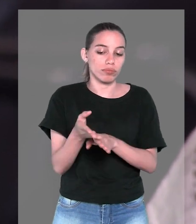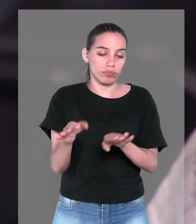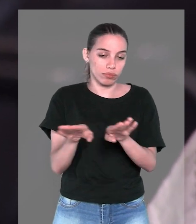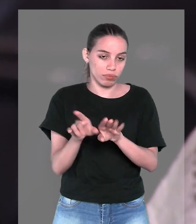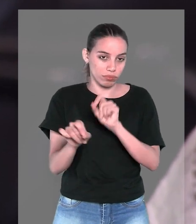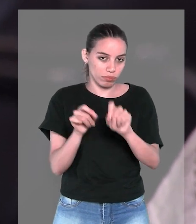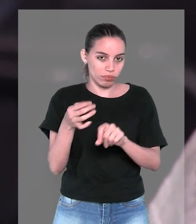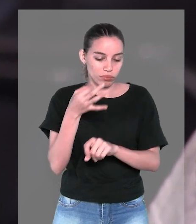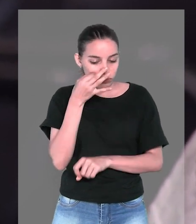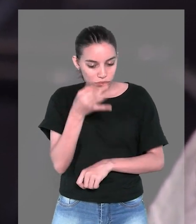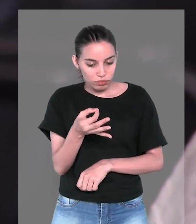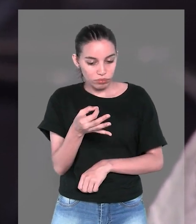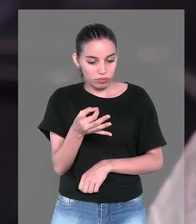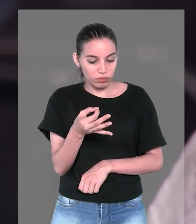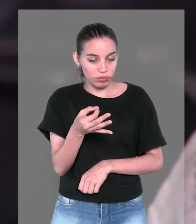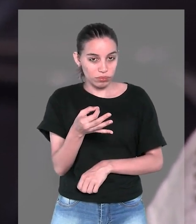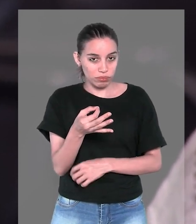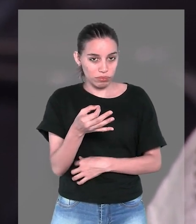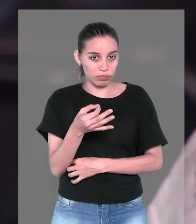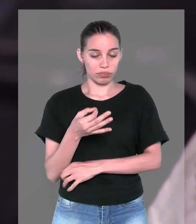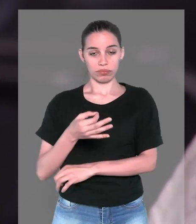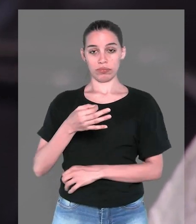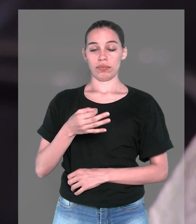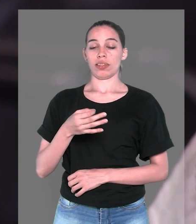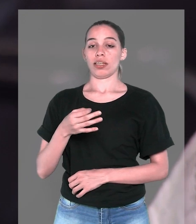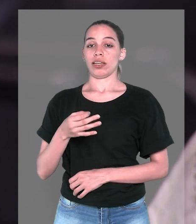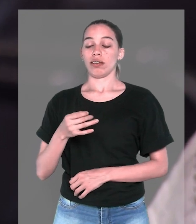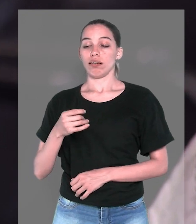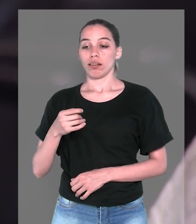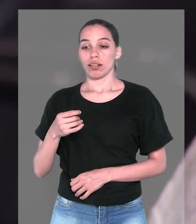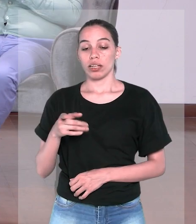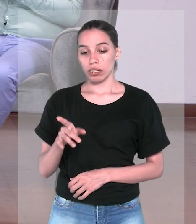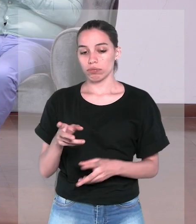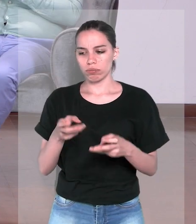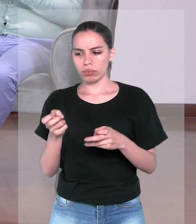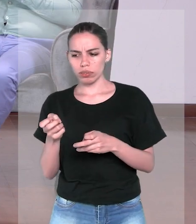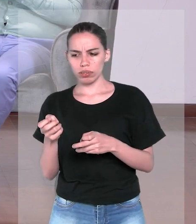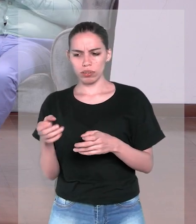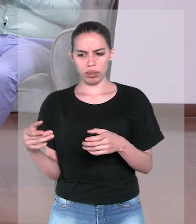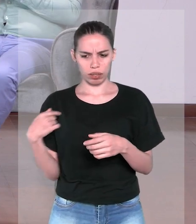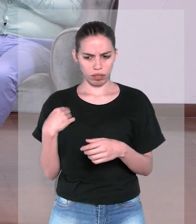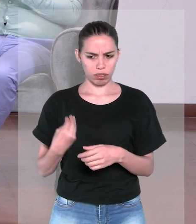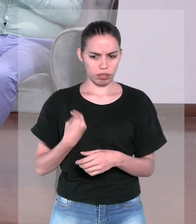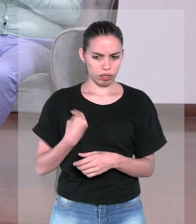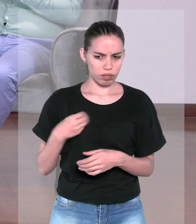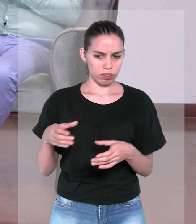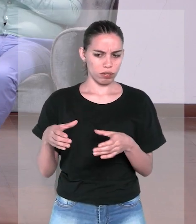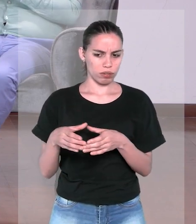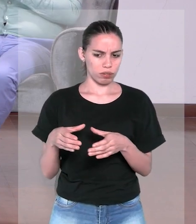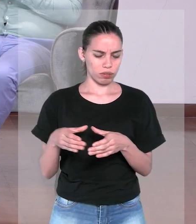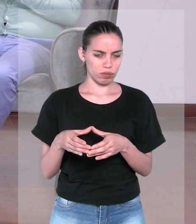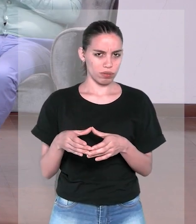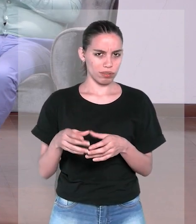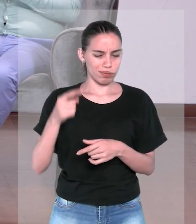uma espectadora assiste à fala de Hugo. eu precisava ouvi-los mais ainda, né? Quer dizer, eu precisava ainda mais de escuta. E a roda